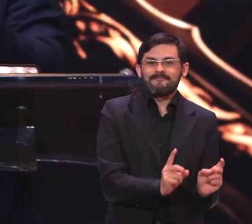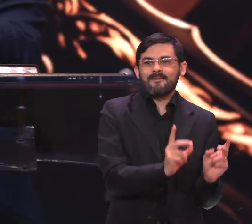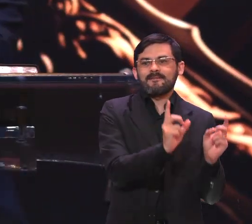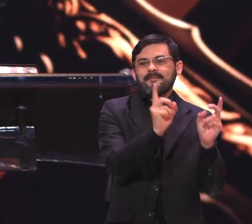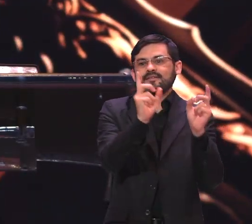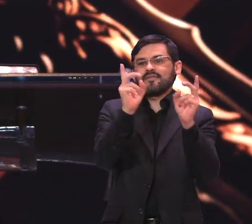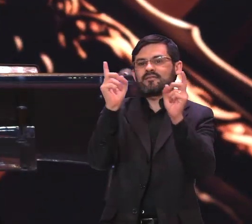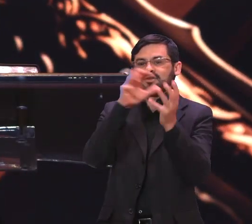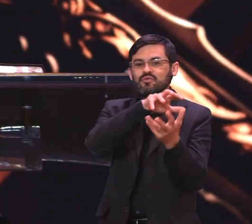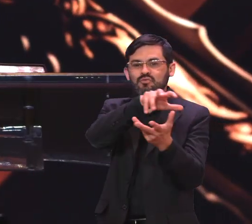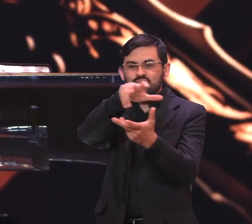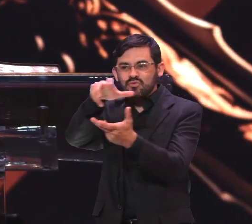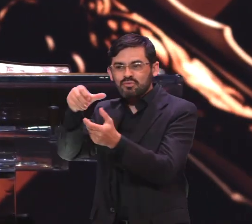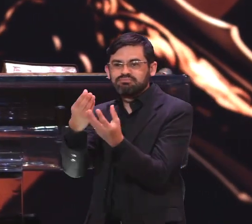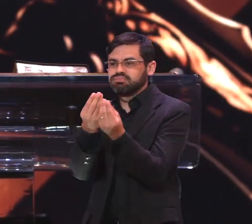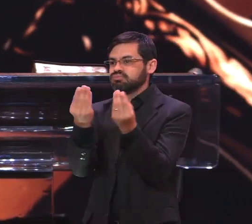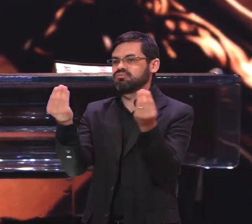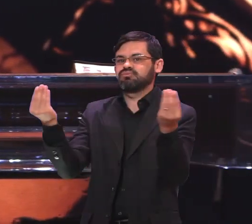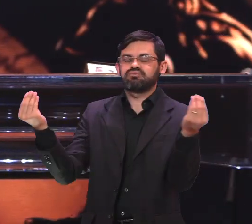olha a discrepância.